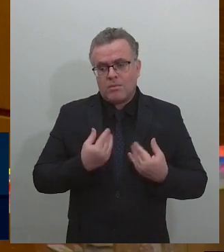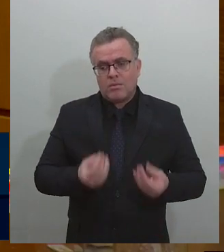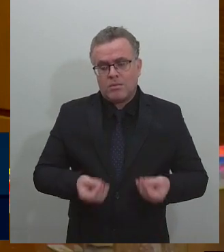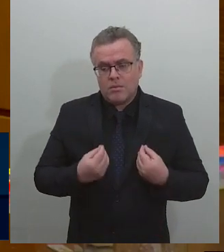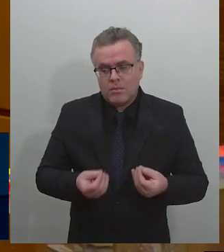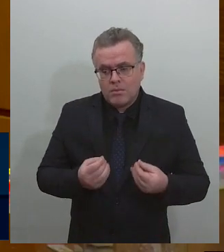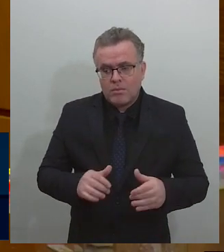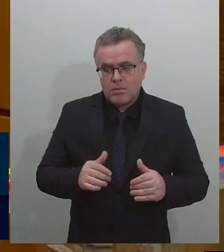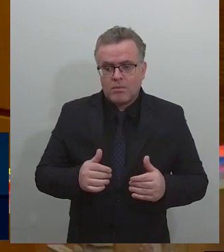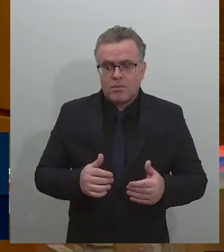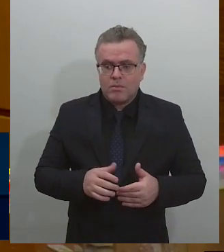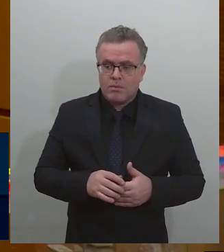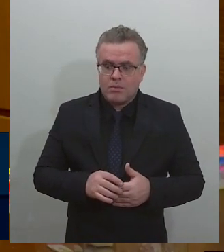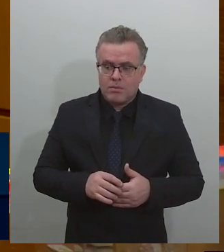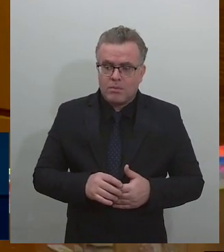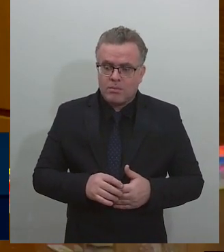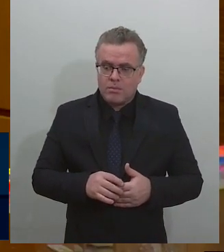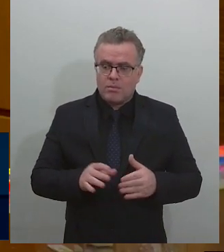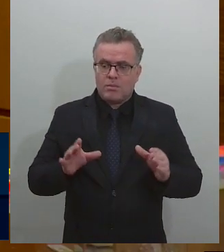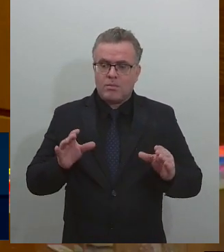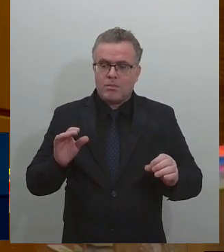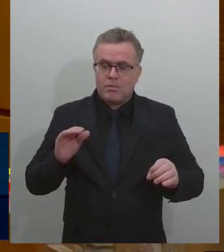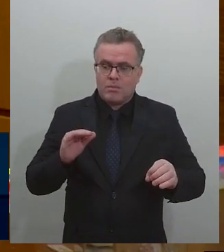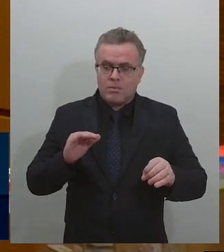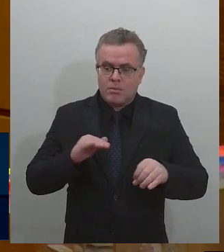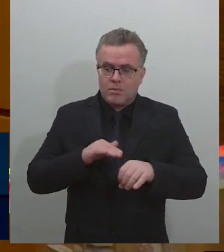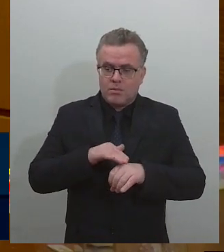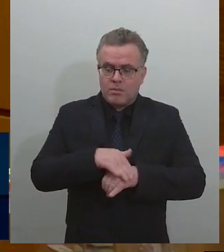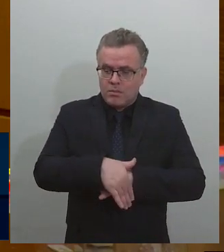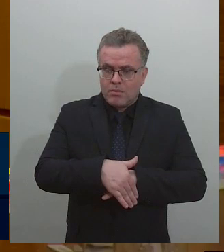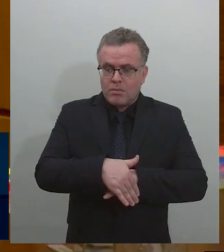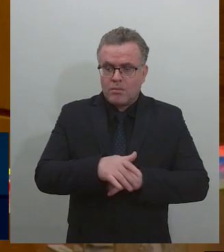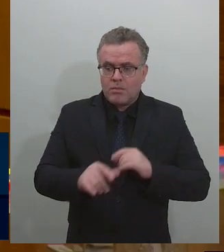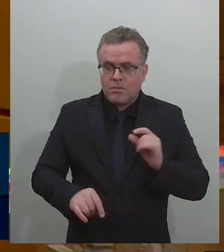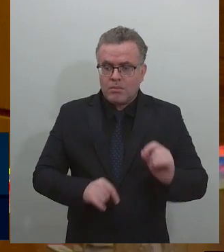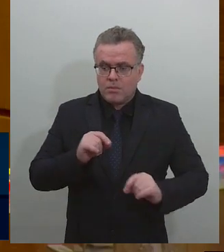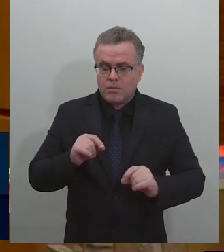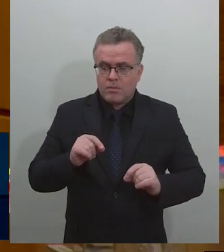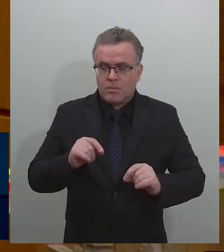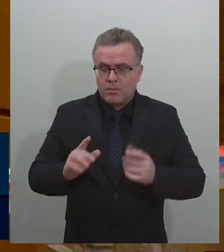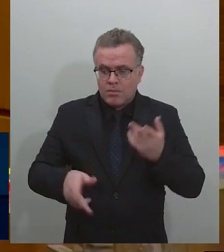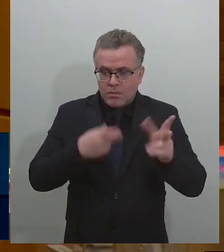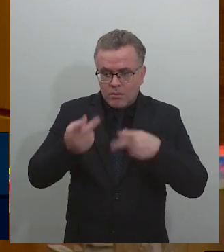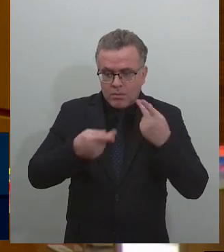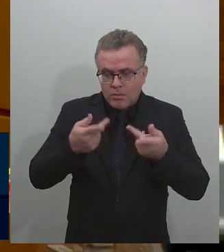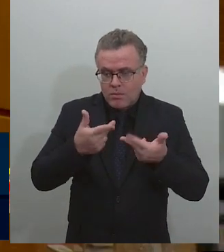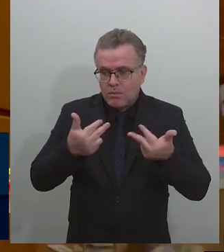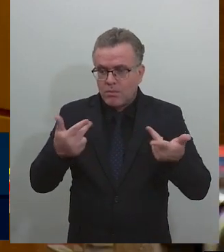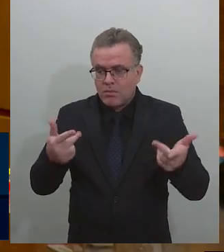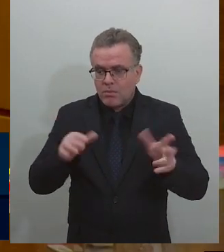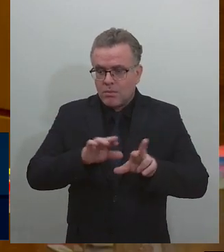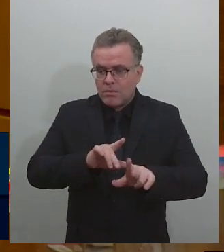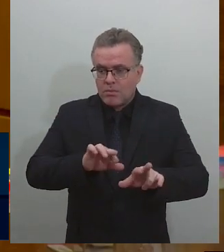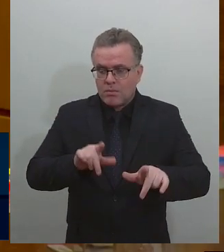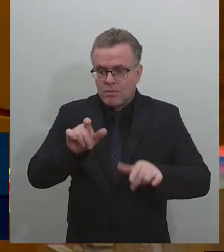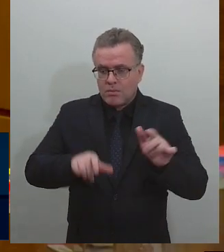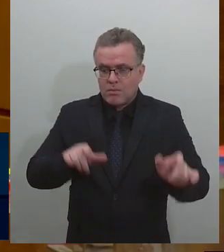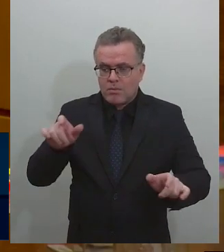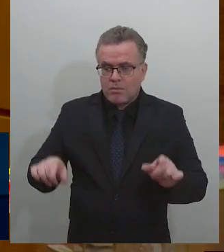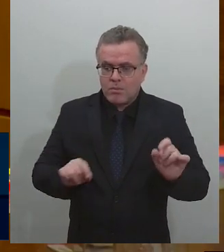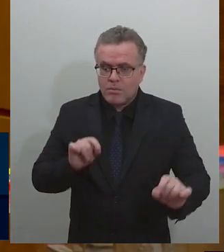noite, né, com várias falas, né, principalmente de pessoas que estavam prestigiando, né,